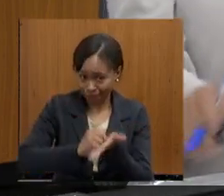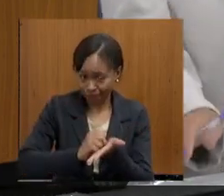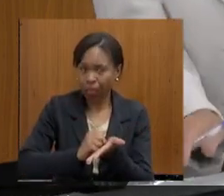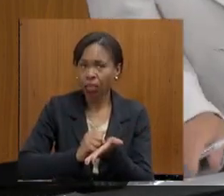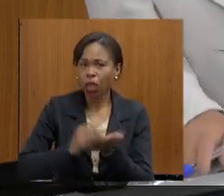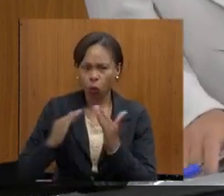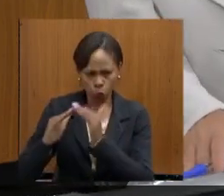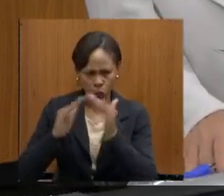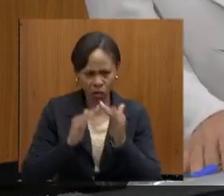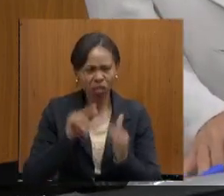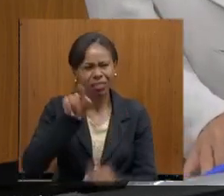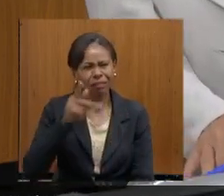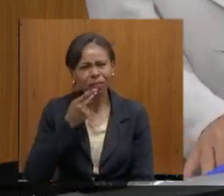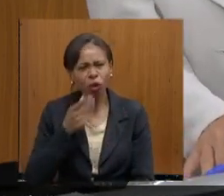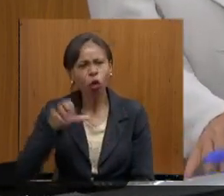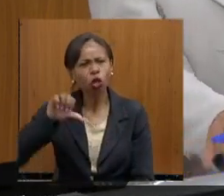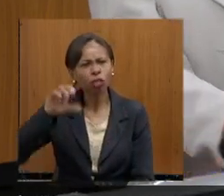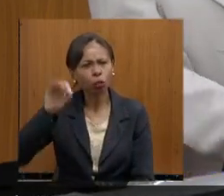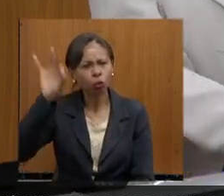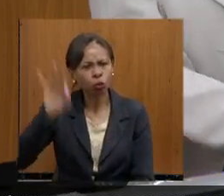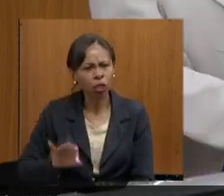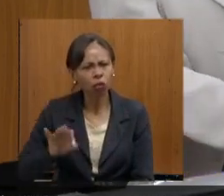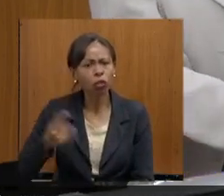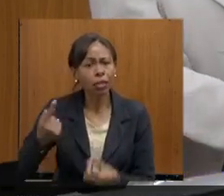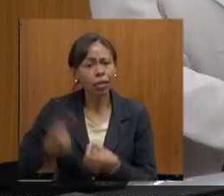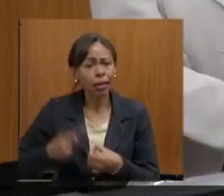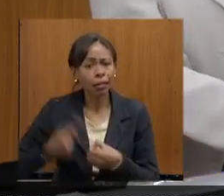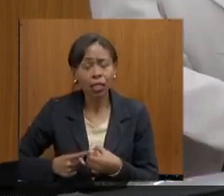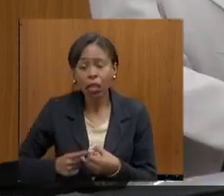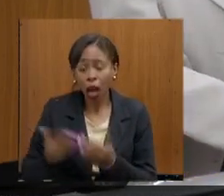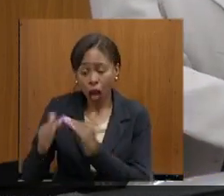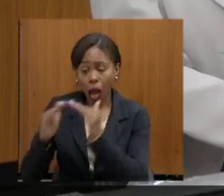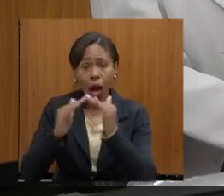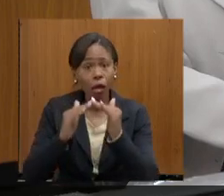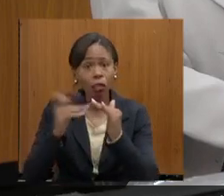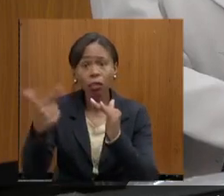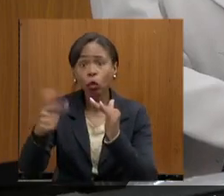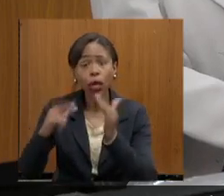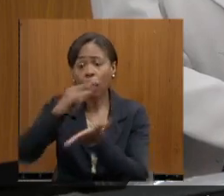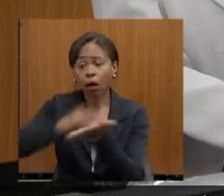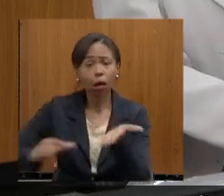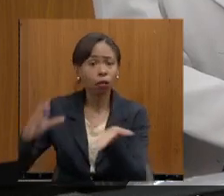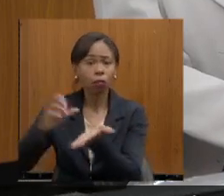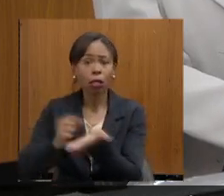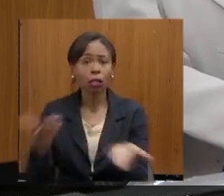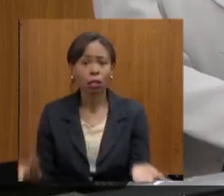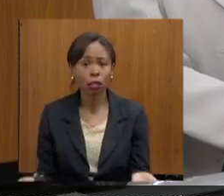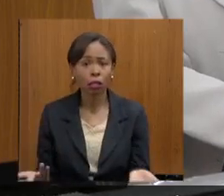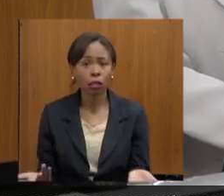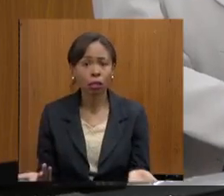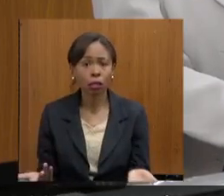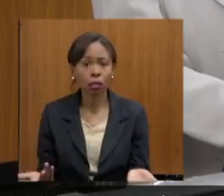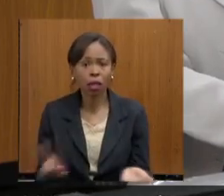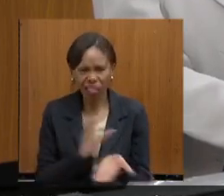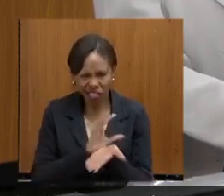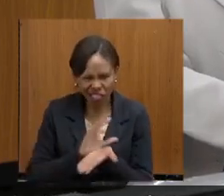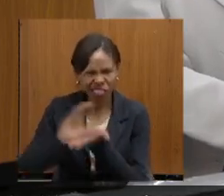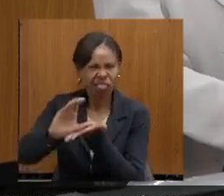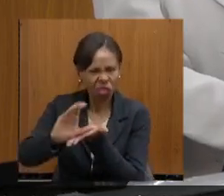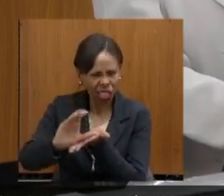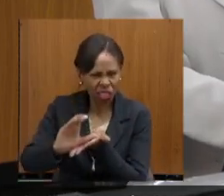município que noventa porcento dos seus Imóveis não ser regularizadas sabe que dia que um grande vestimenta para lá nunca